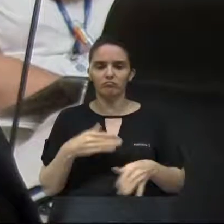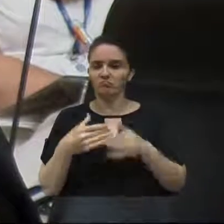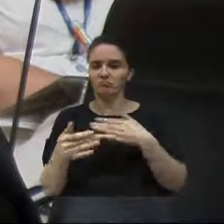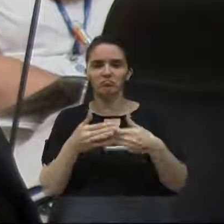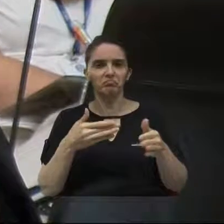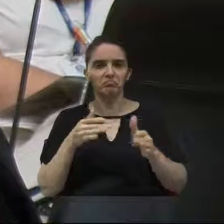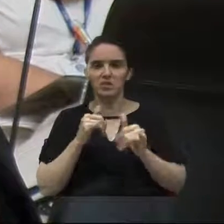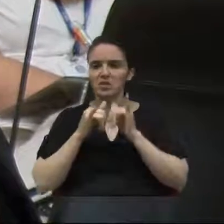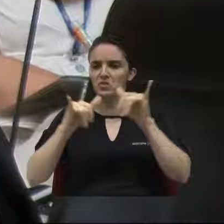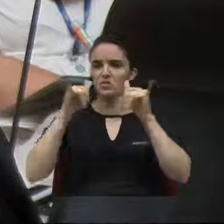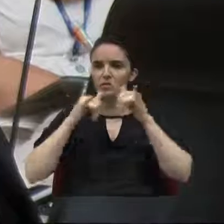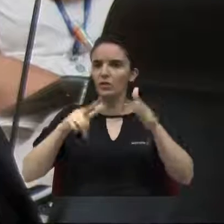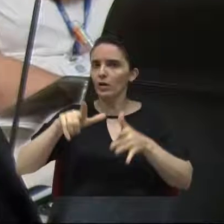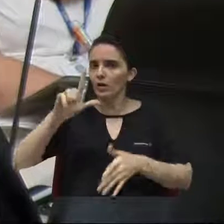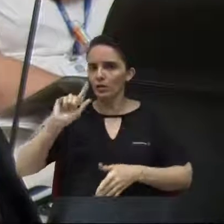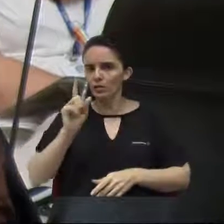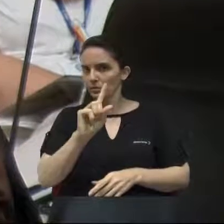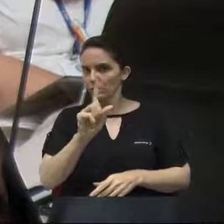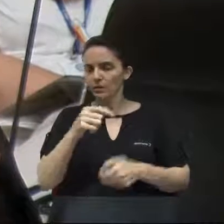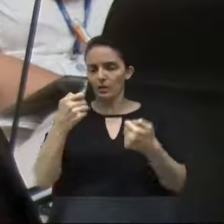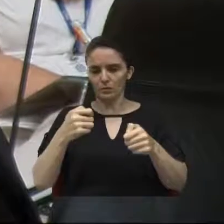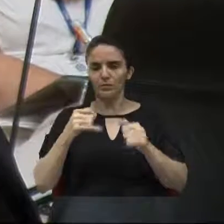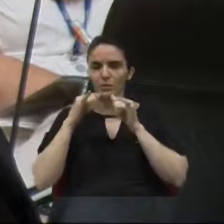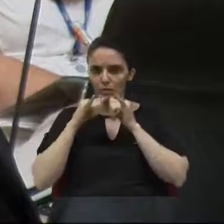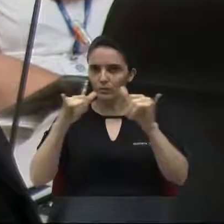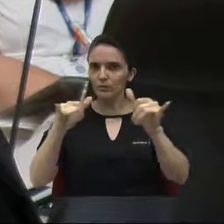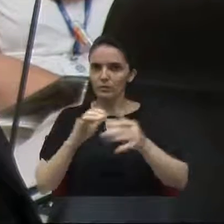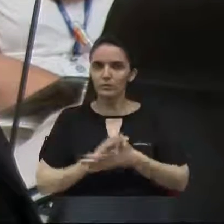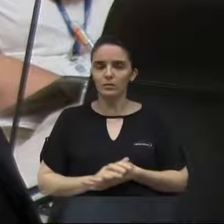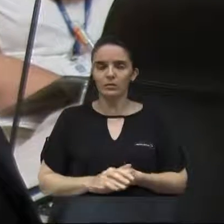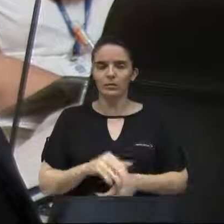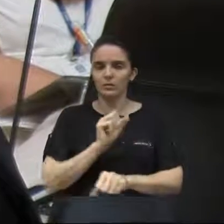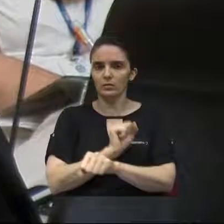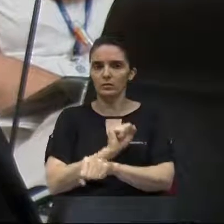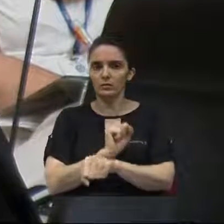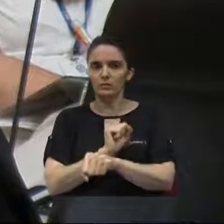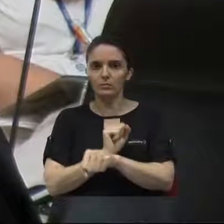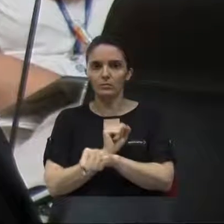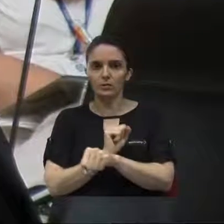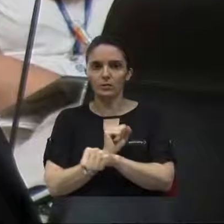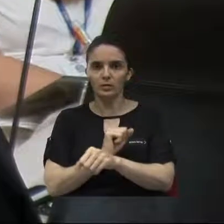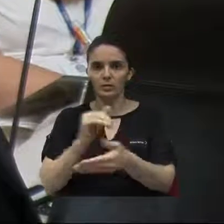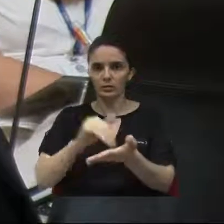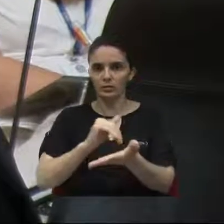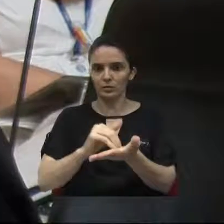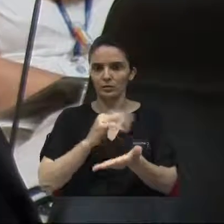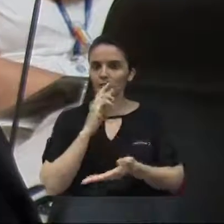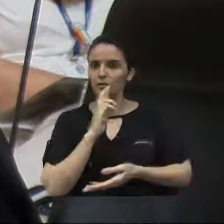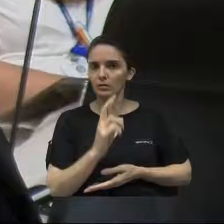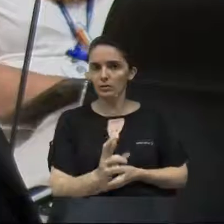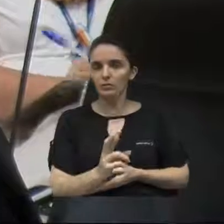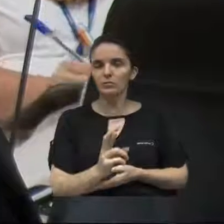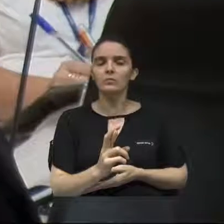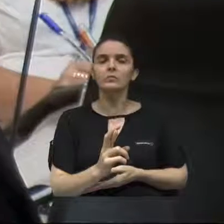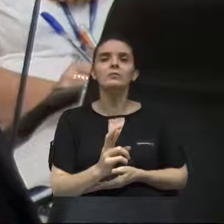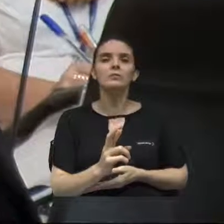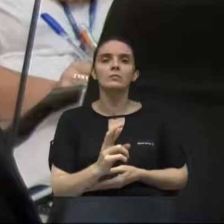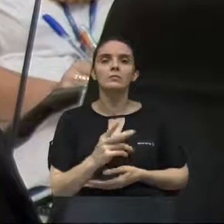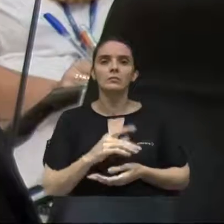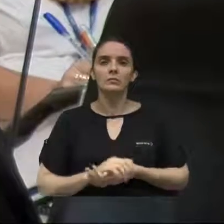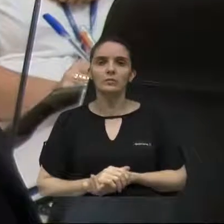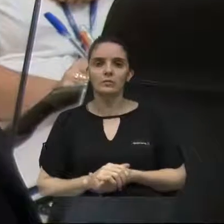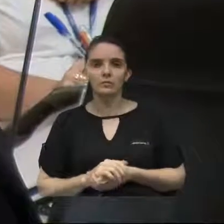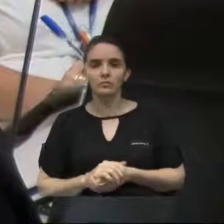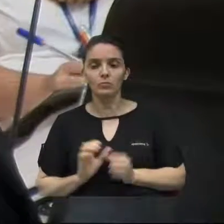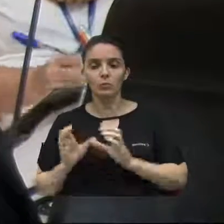divulgação maior e uma comunicação com a população. Vamos aguardar aí a resposta dos secretários, né, do ofício que a Comissão de Obras